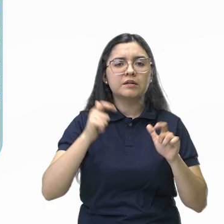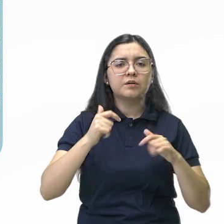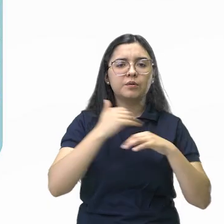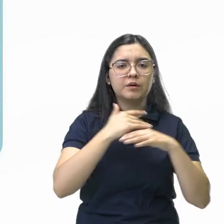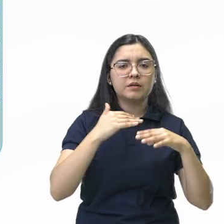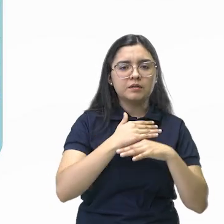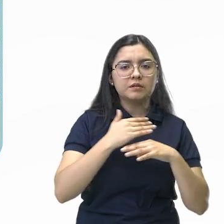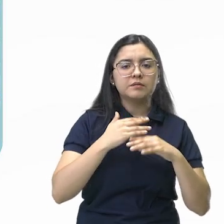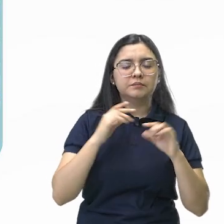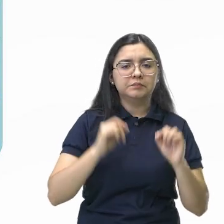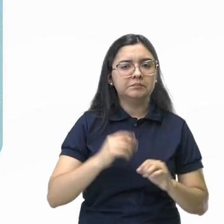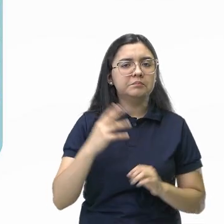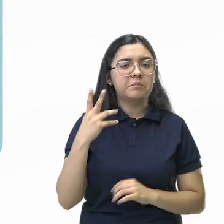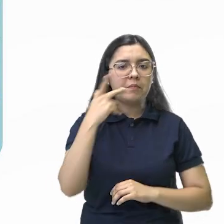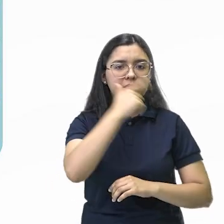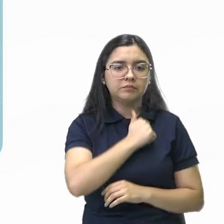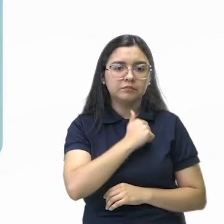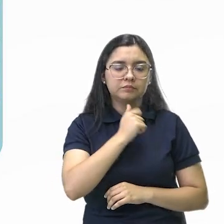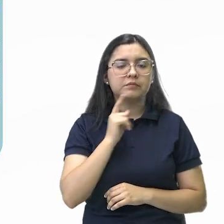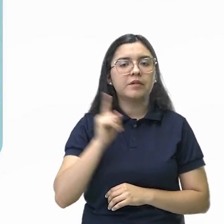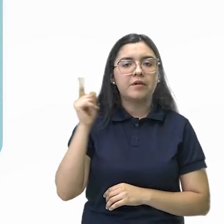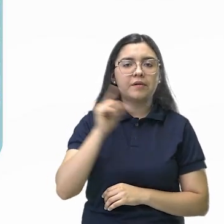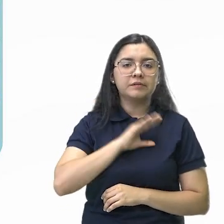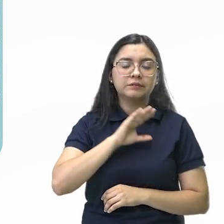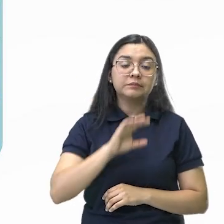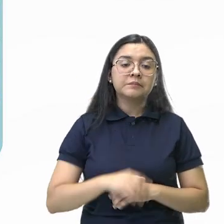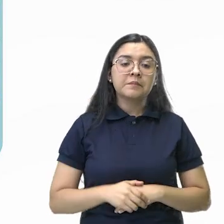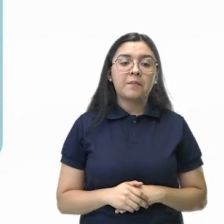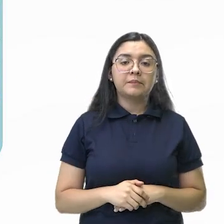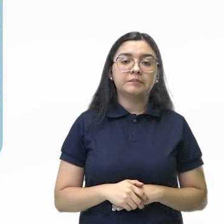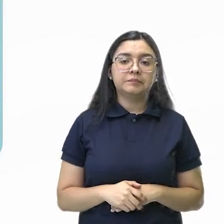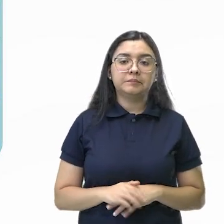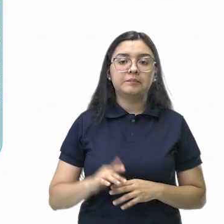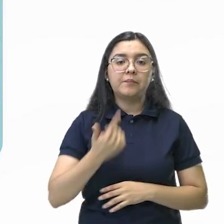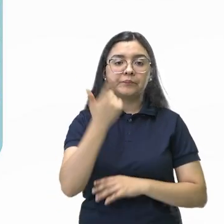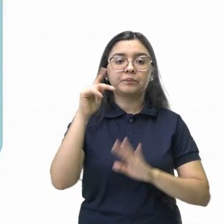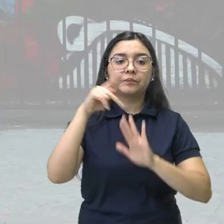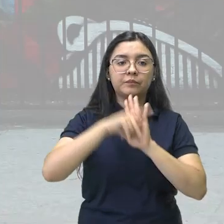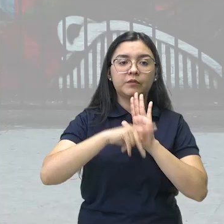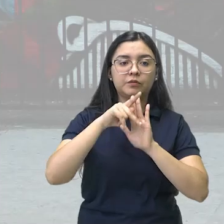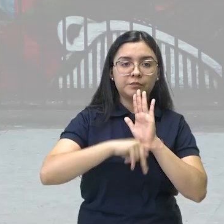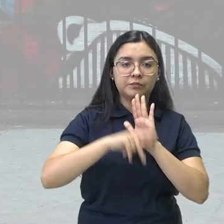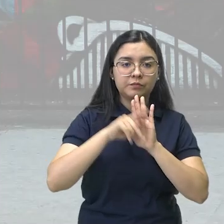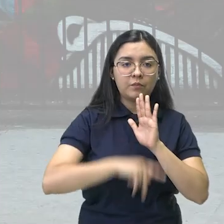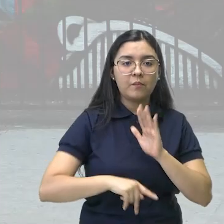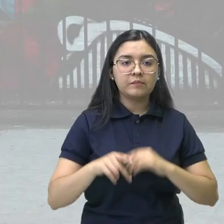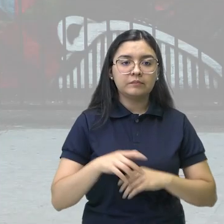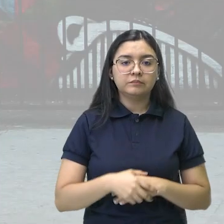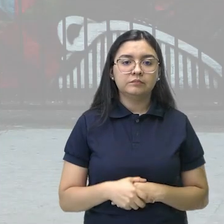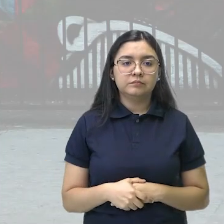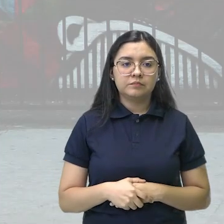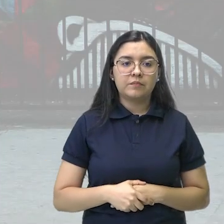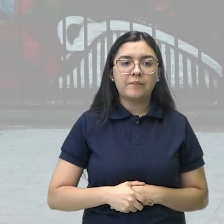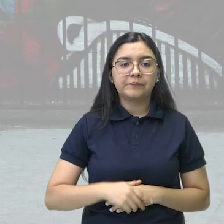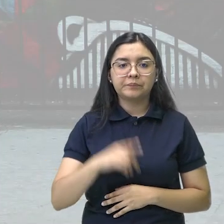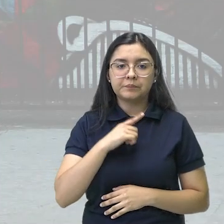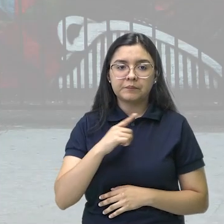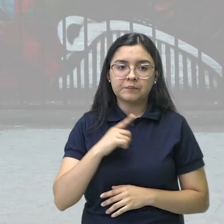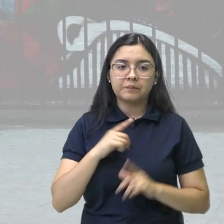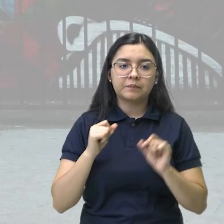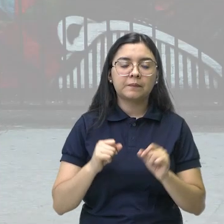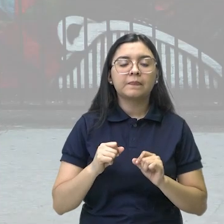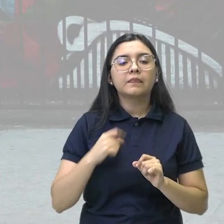cidade nessa Bienal de Vancouver, no Canadá. Vamos falar do outro projeto agora, que é o